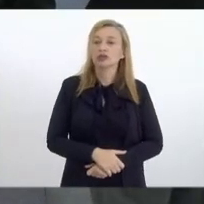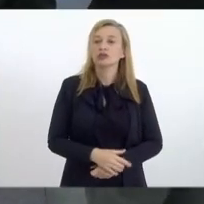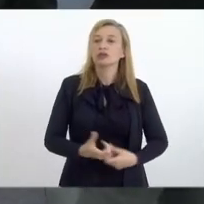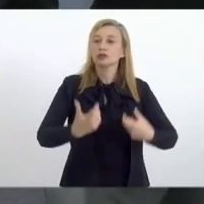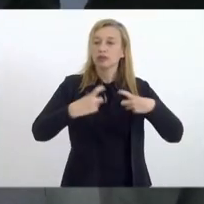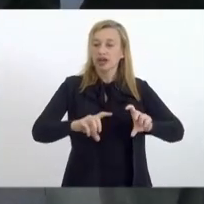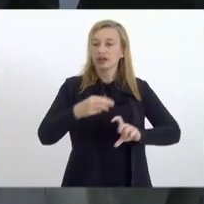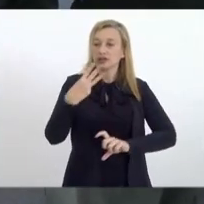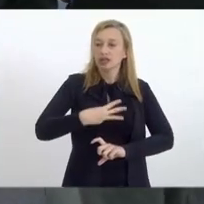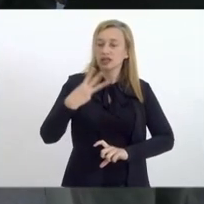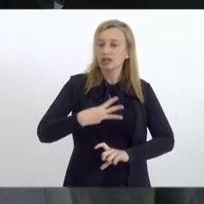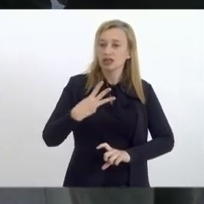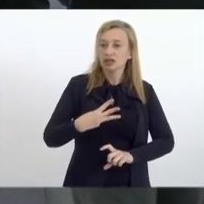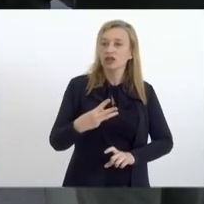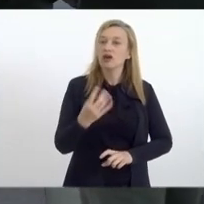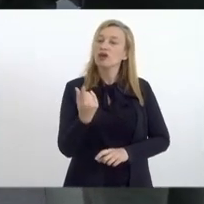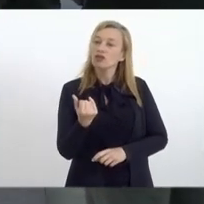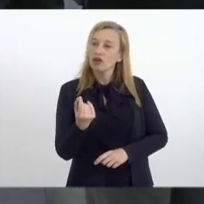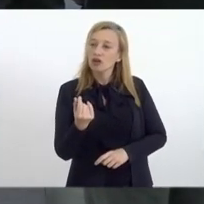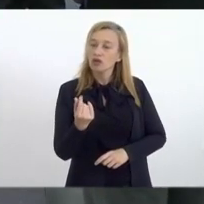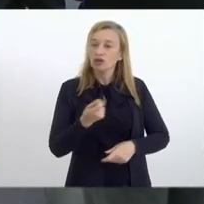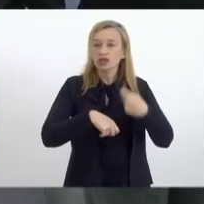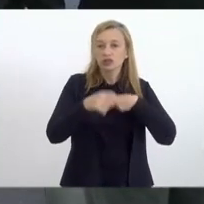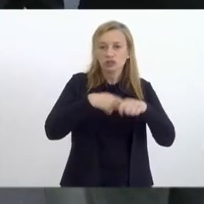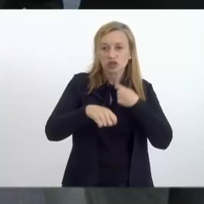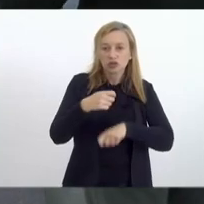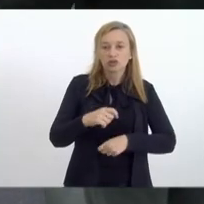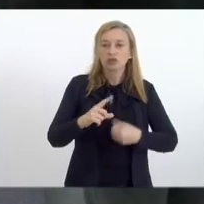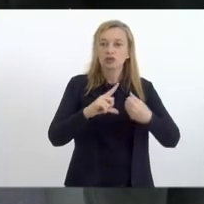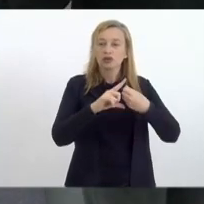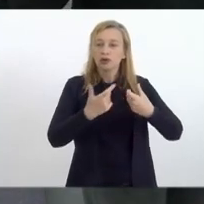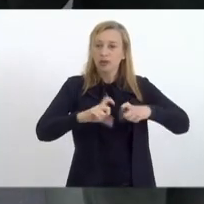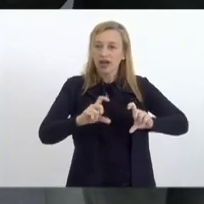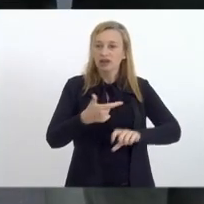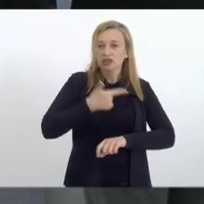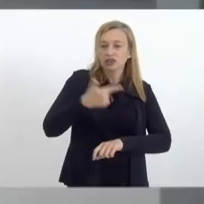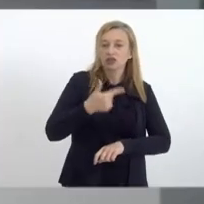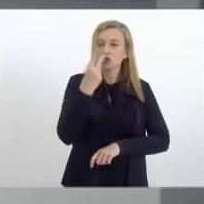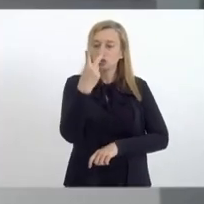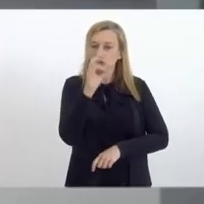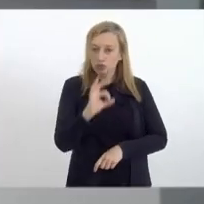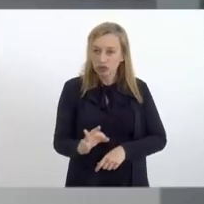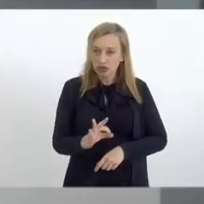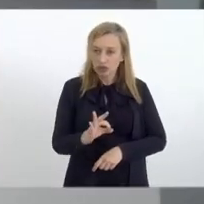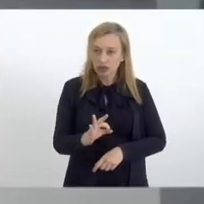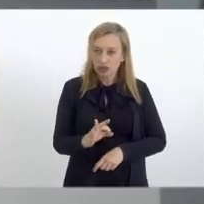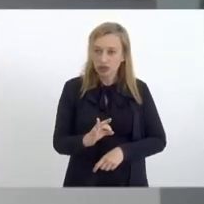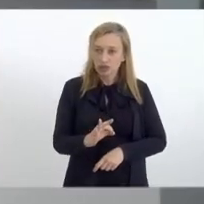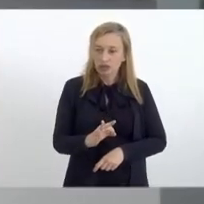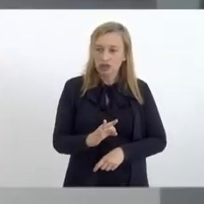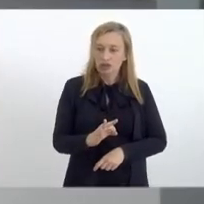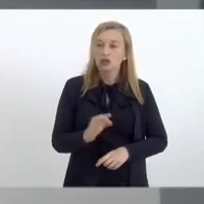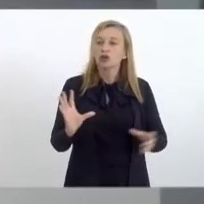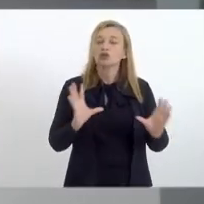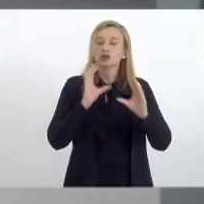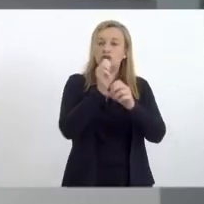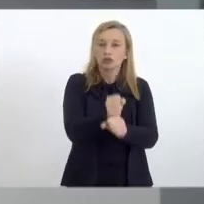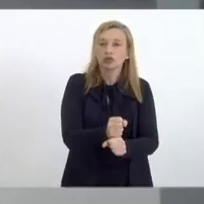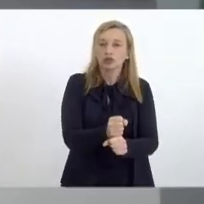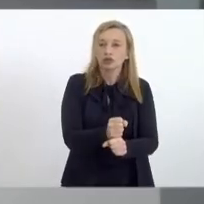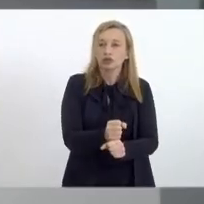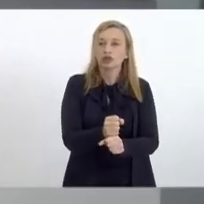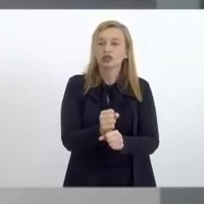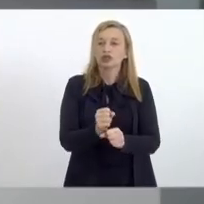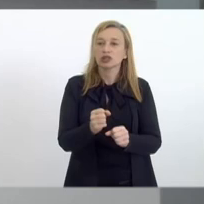3º. A taxa de administração de que trata o parágrafo 2º será de 2% e incidirá sobre o somatório da remuneração